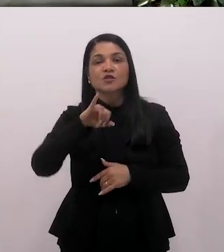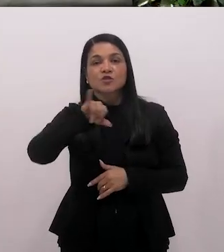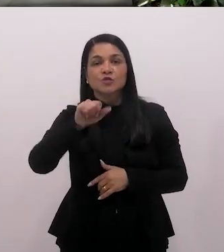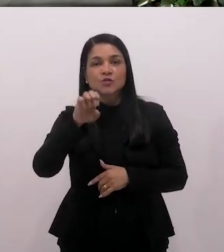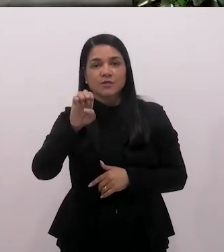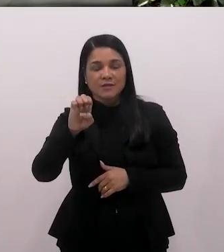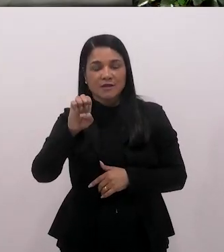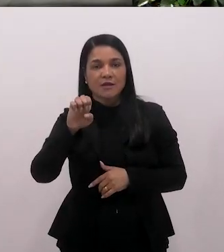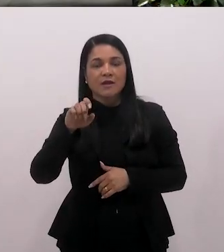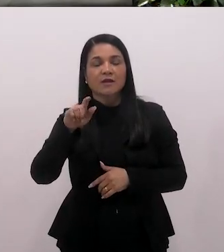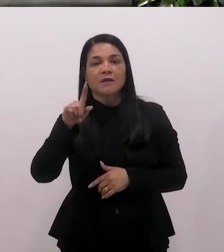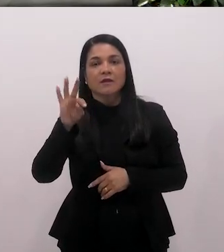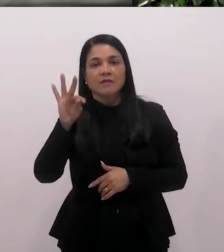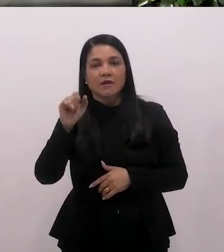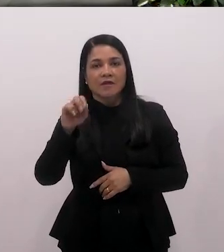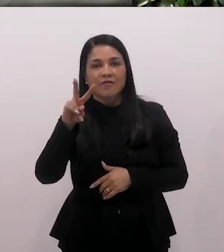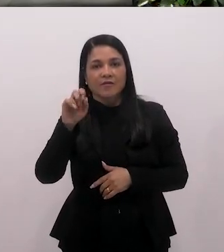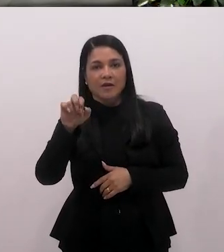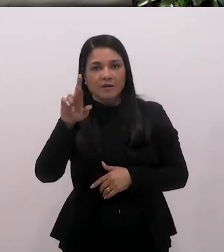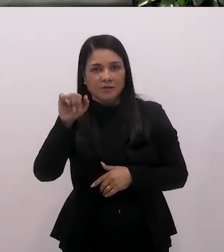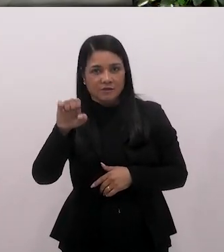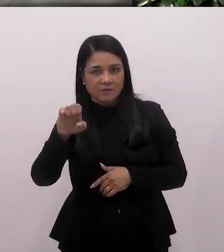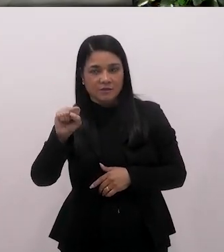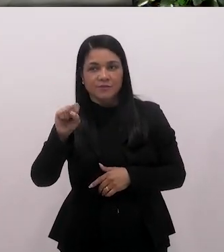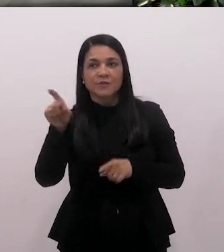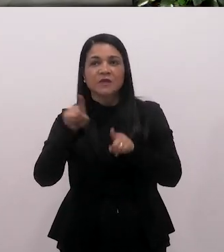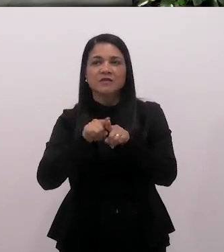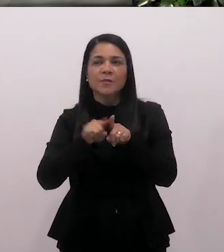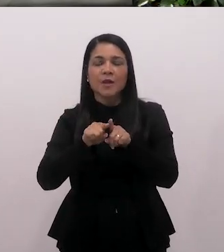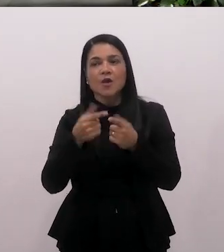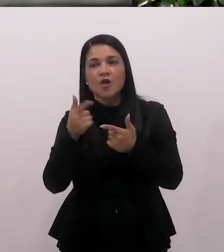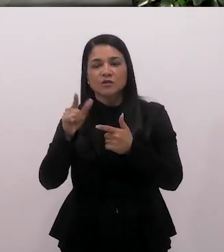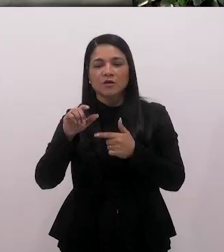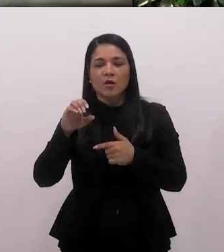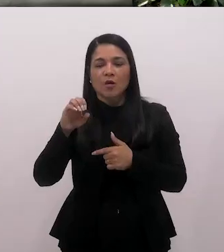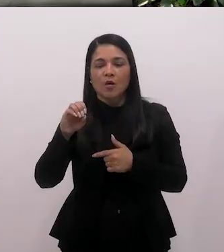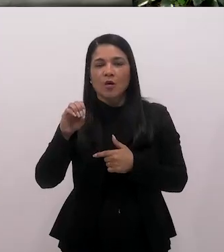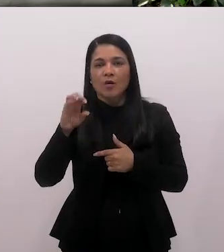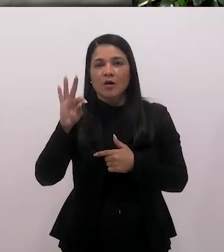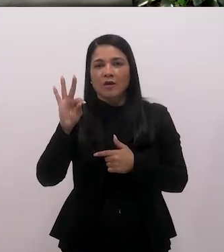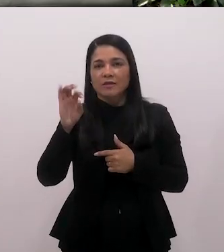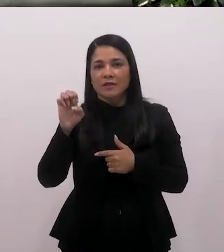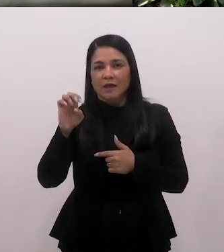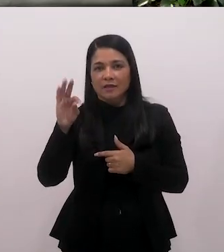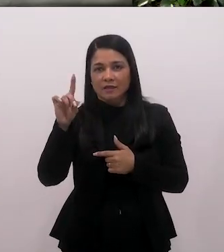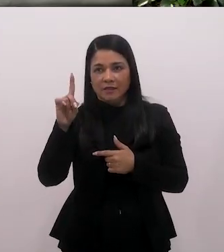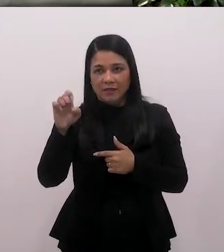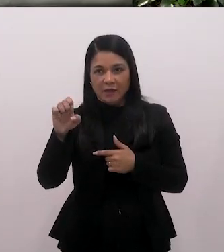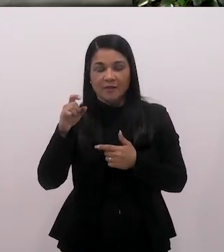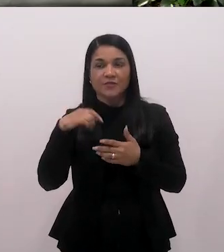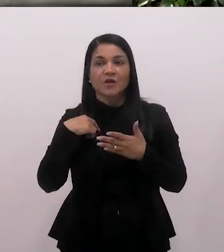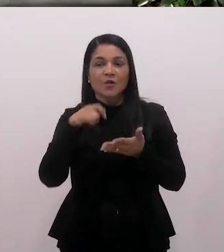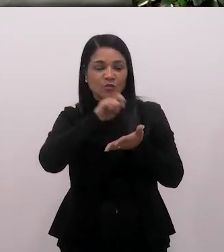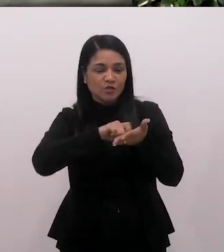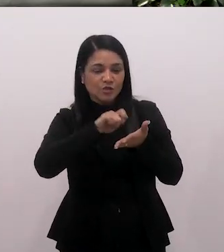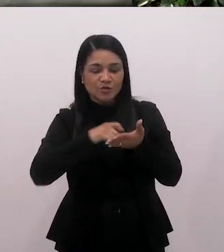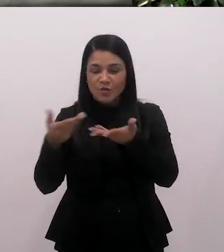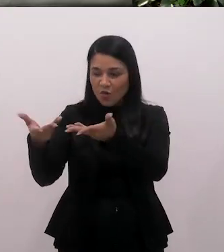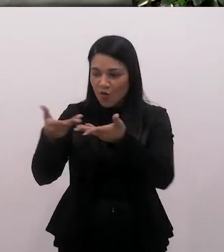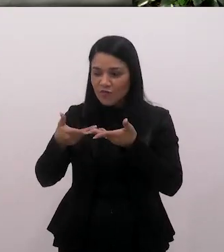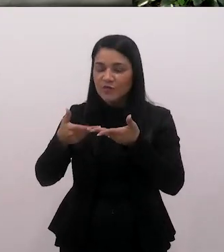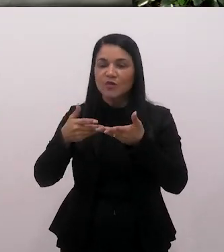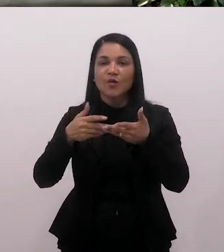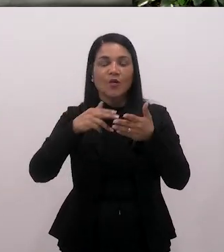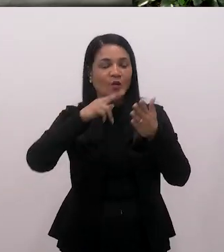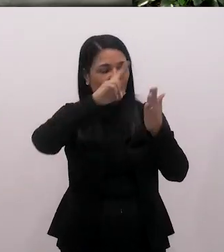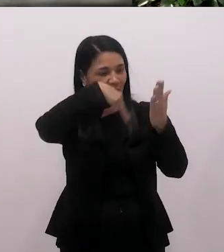é do José Luís Tavares. Esta é da Odete Semedo e o escritor convidou o artista